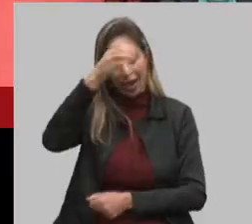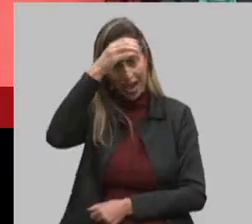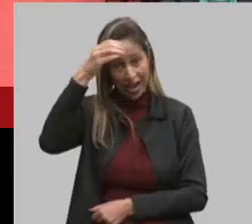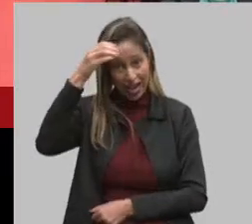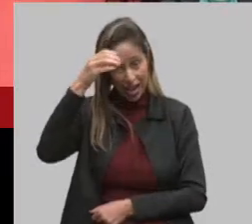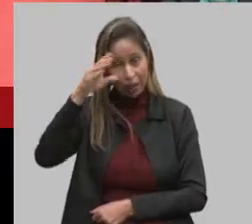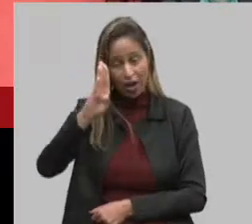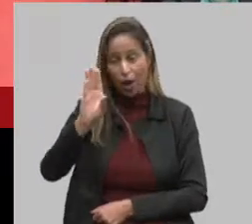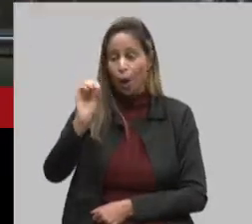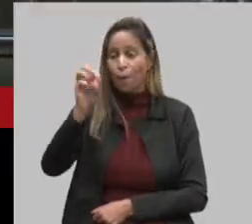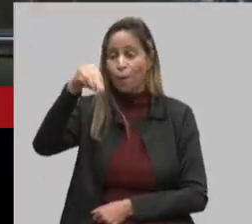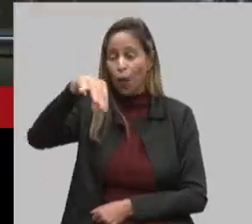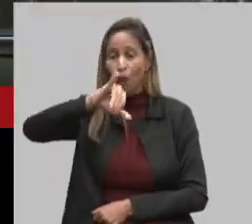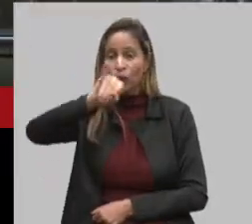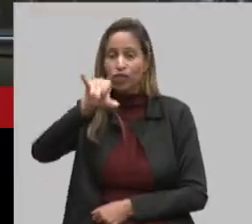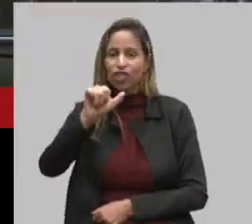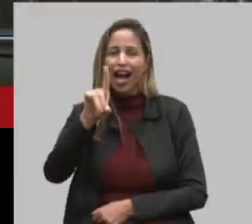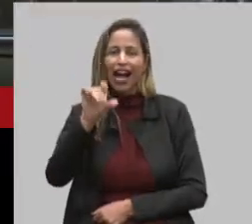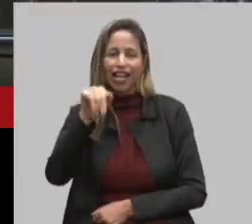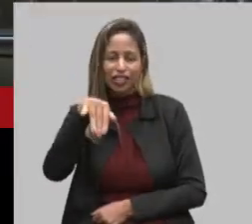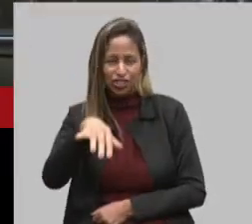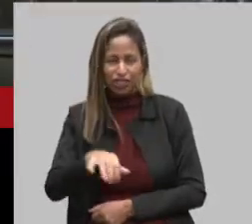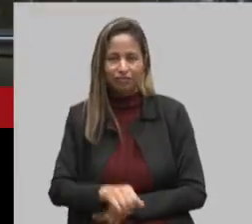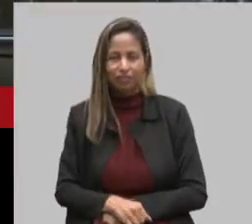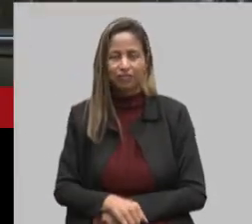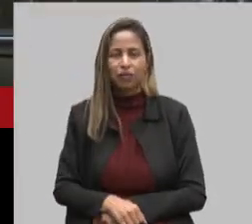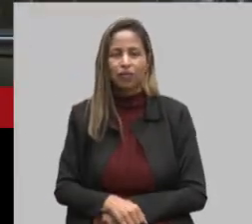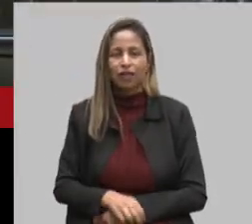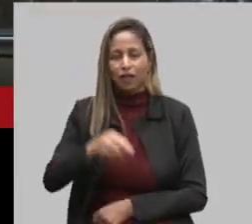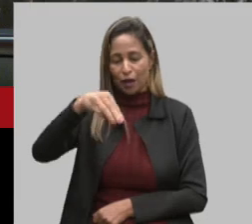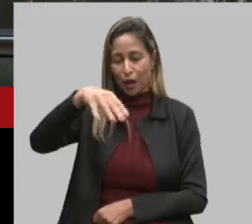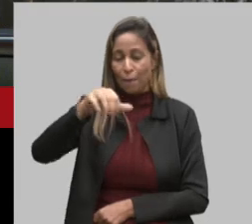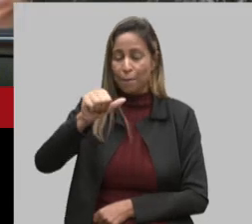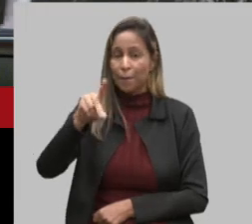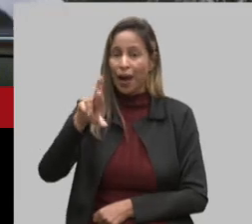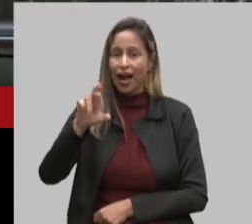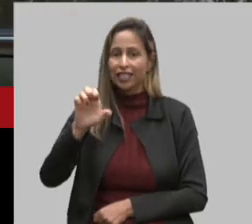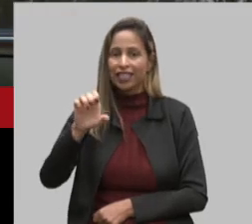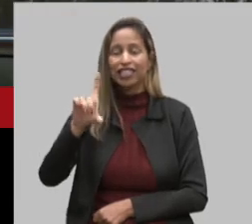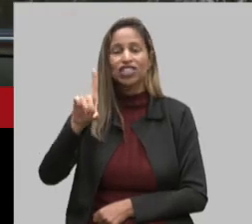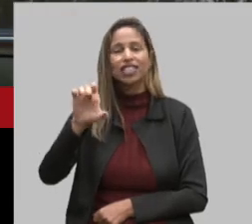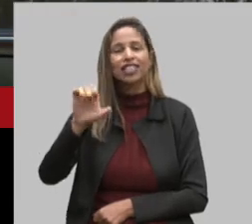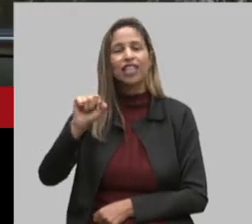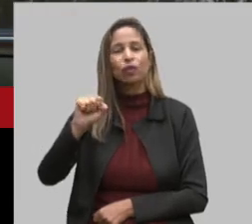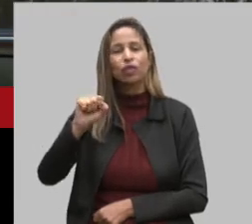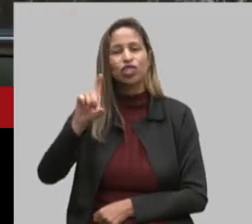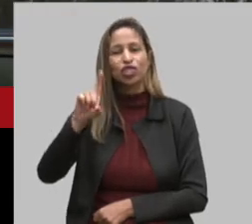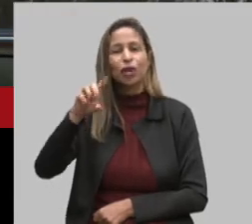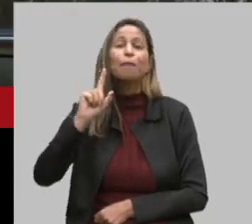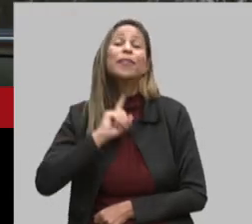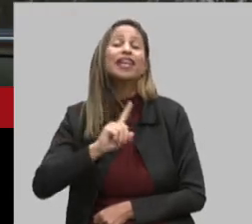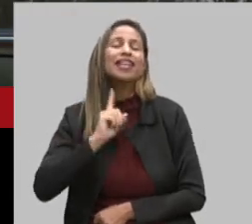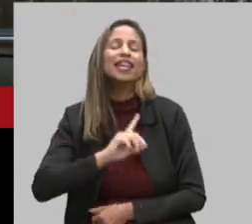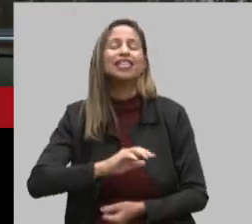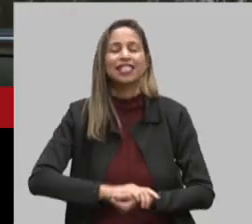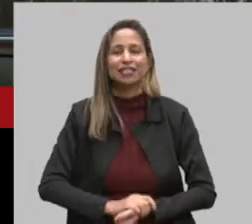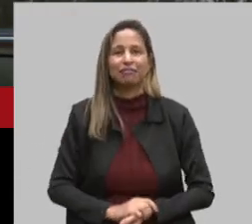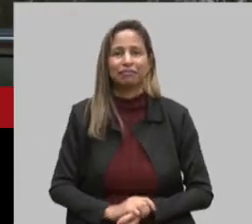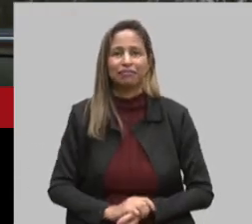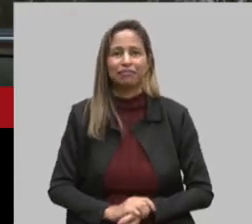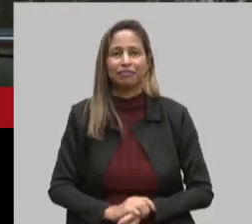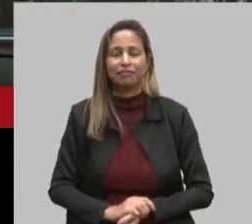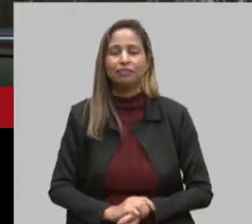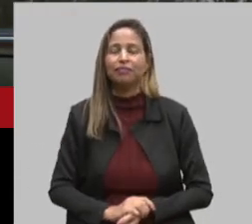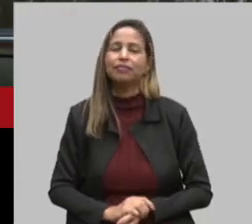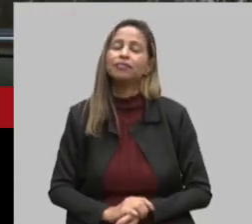Jardim de Minas Cristiano Oton e Madre de Deus de Minas Vamos pro Polo